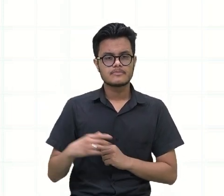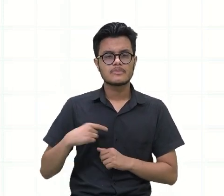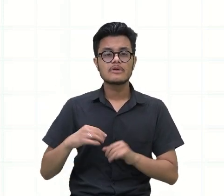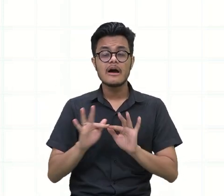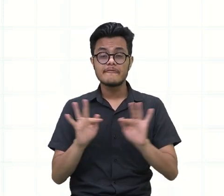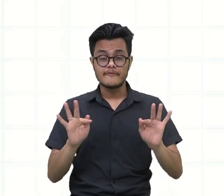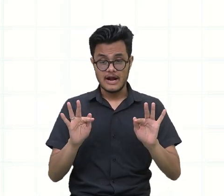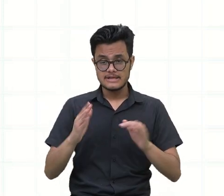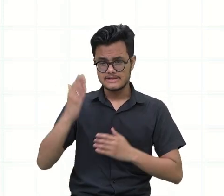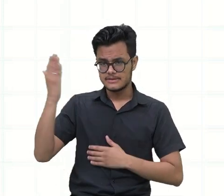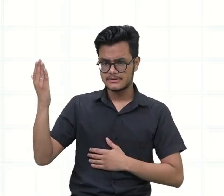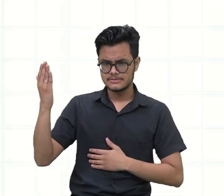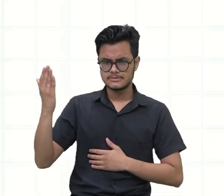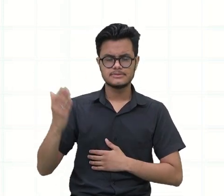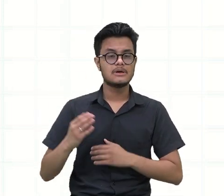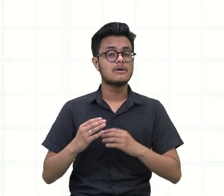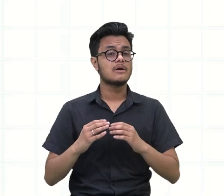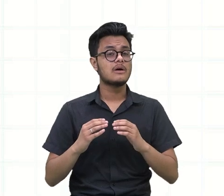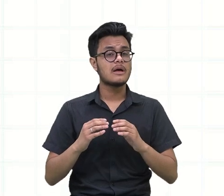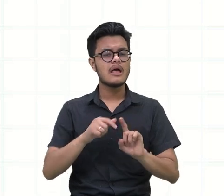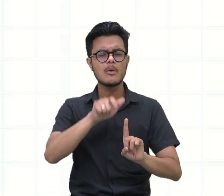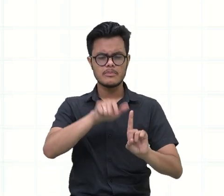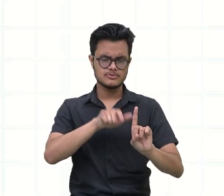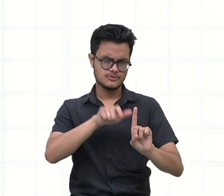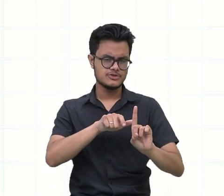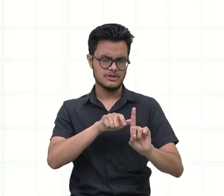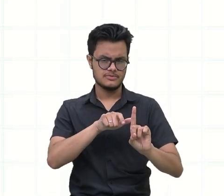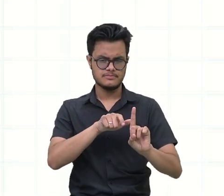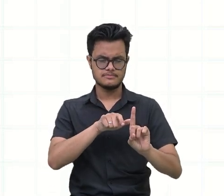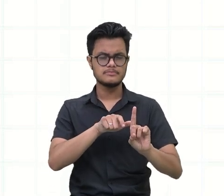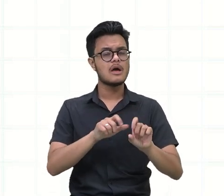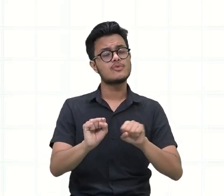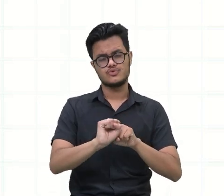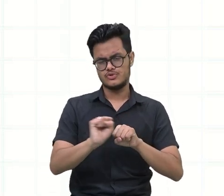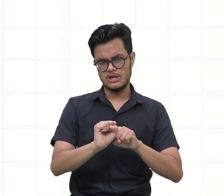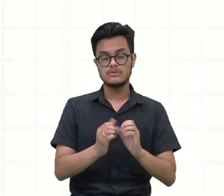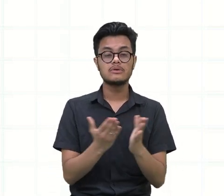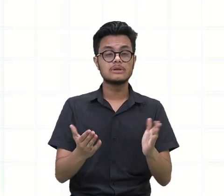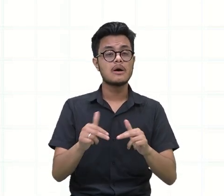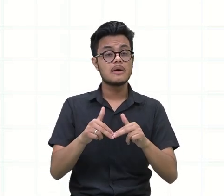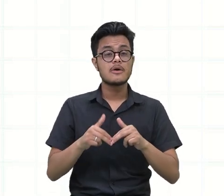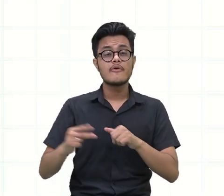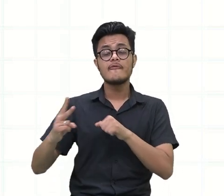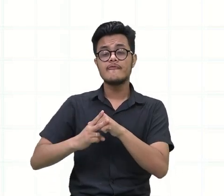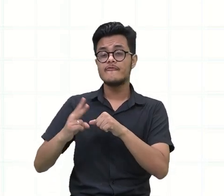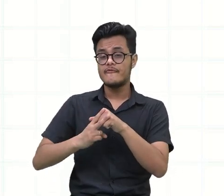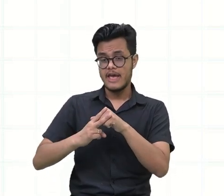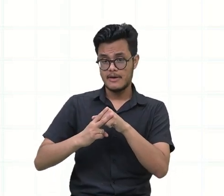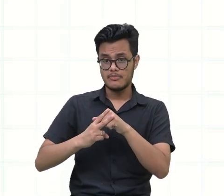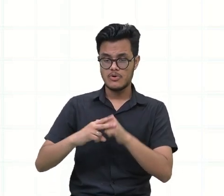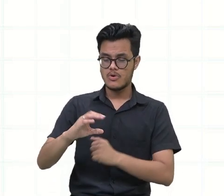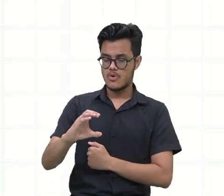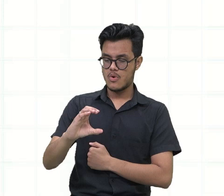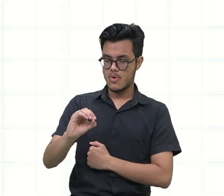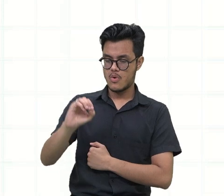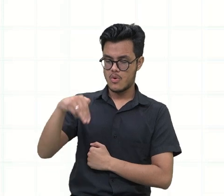aqui, ó, é a oração, o sujeito da oração, né? E aí eu tenho um verbo, o verbo